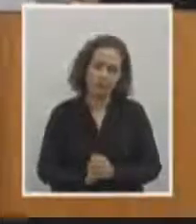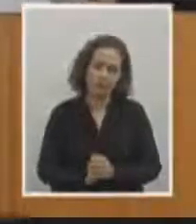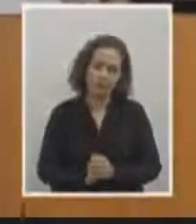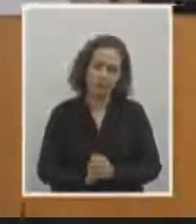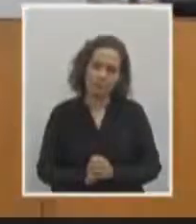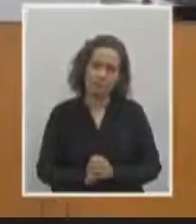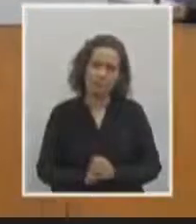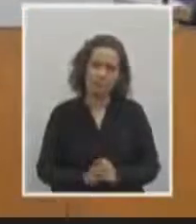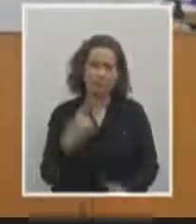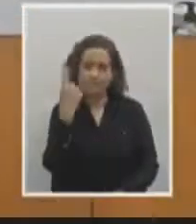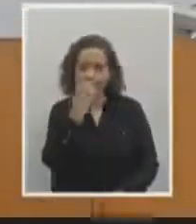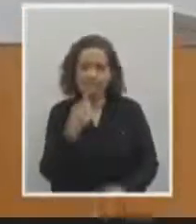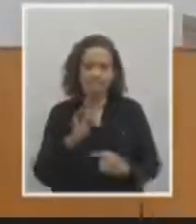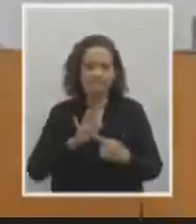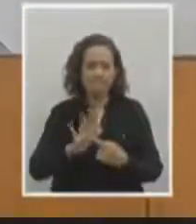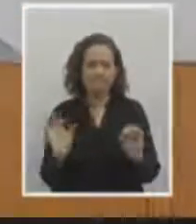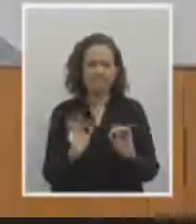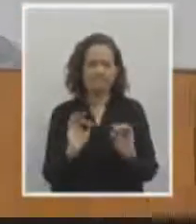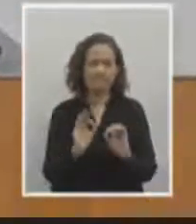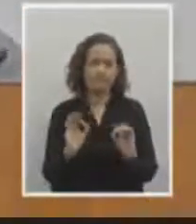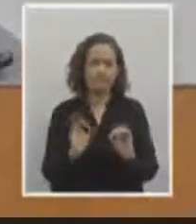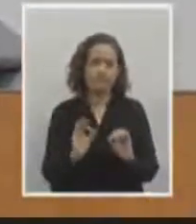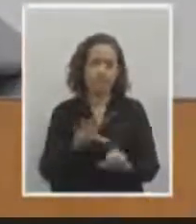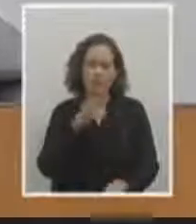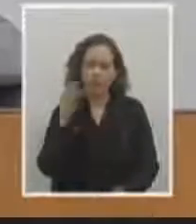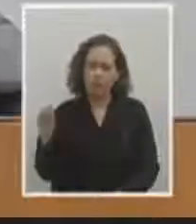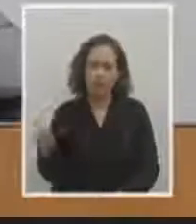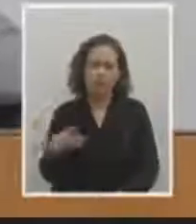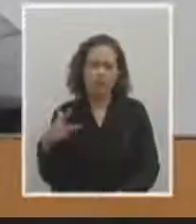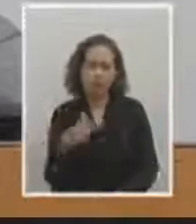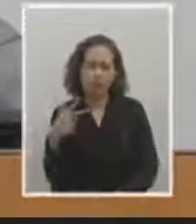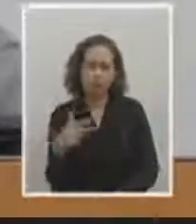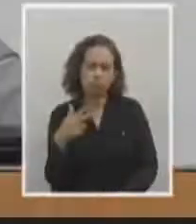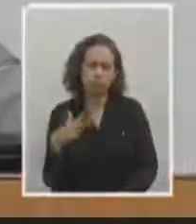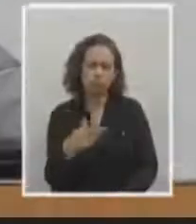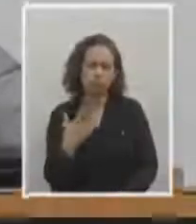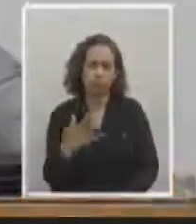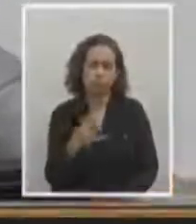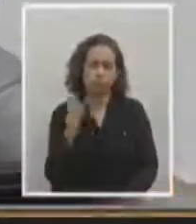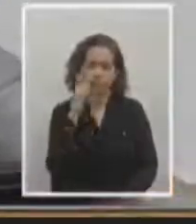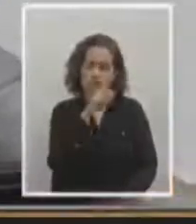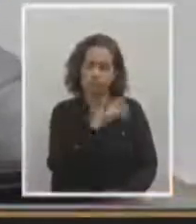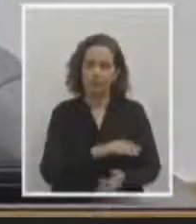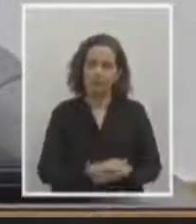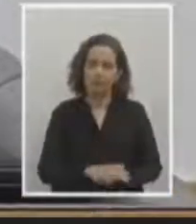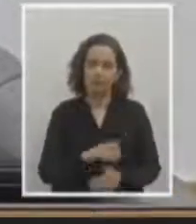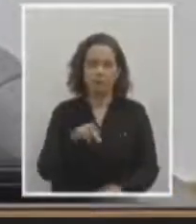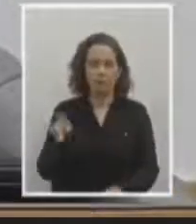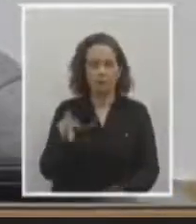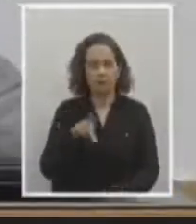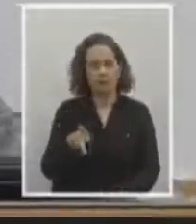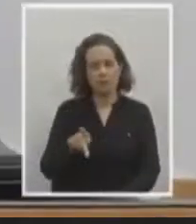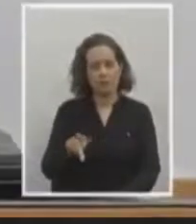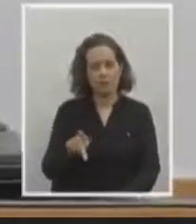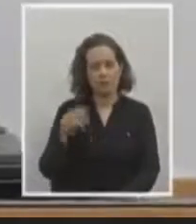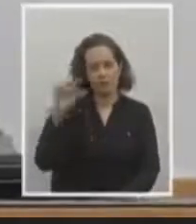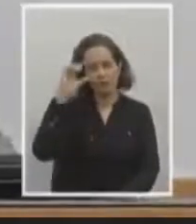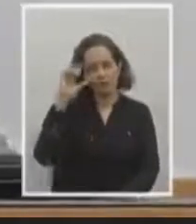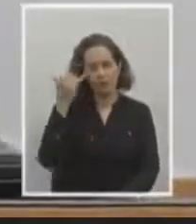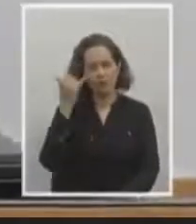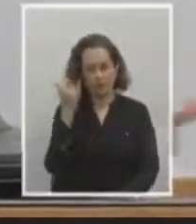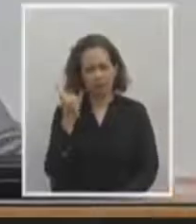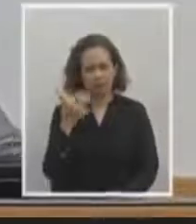imagem dele, e o áudio dele está muito picado. É, professor Cleiton, gostaria de fazer mais alguma consideração? Não,